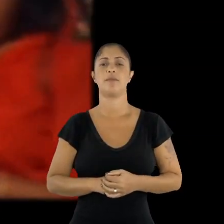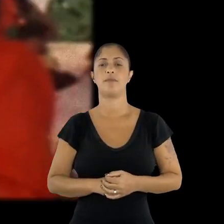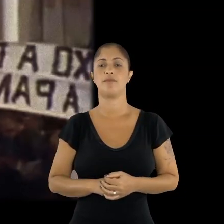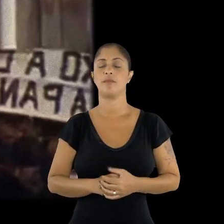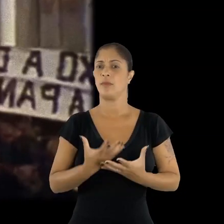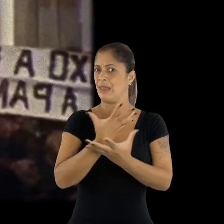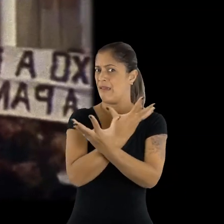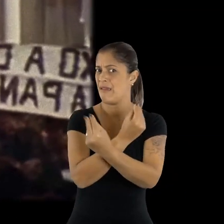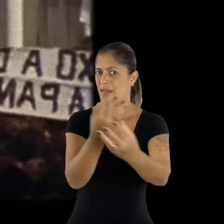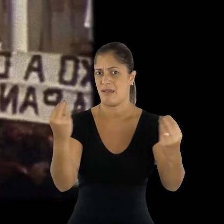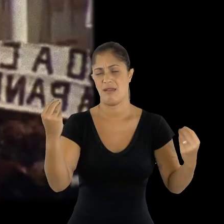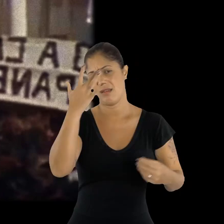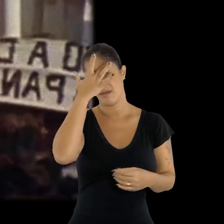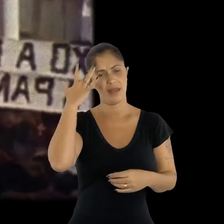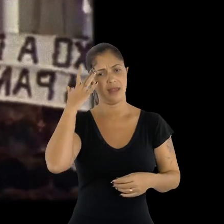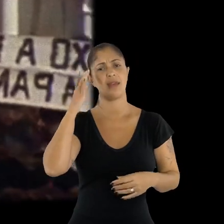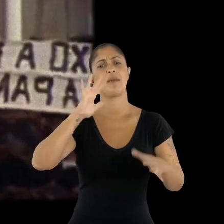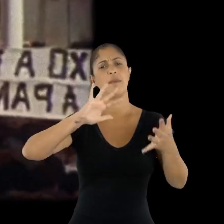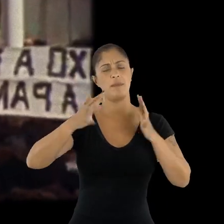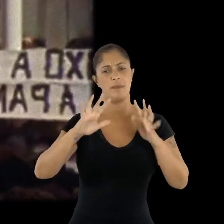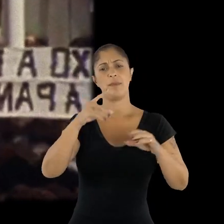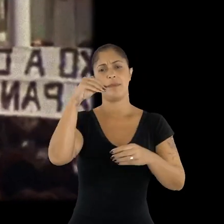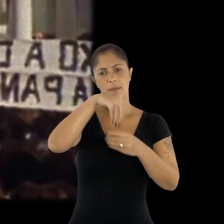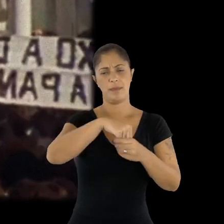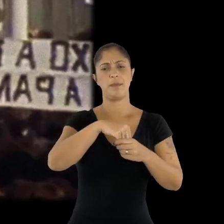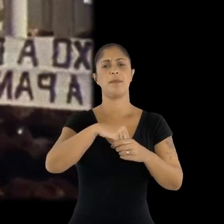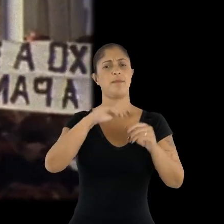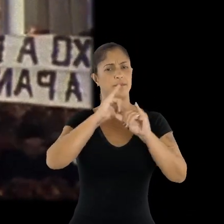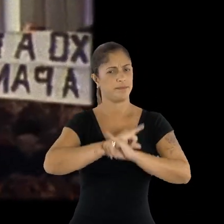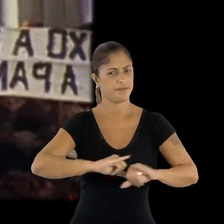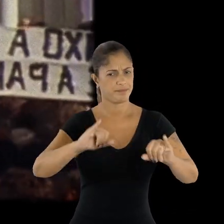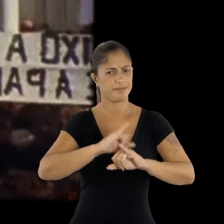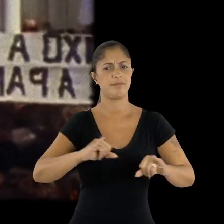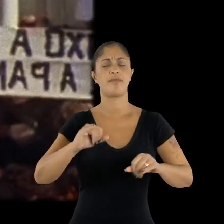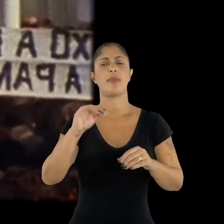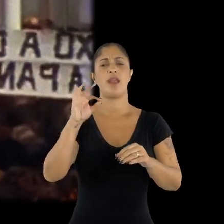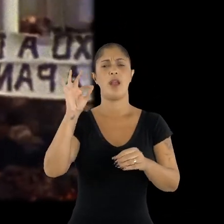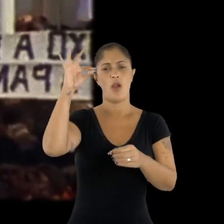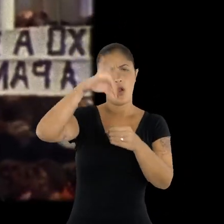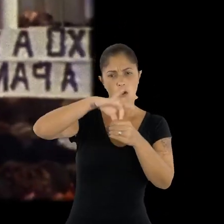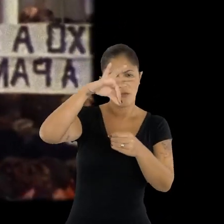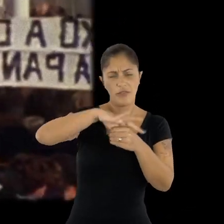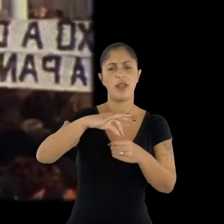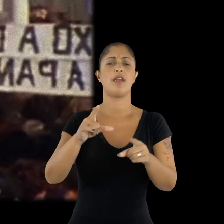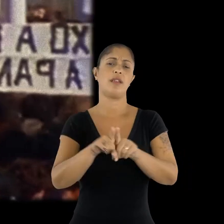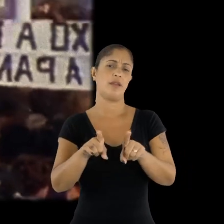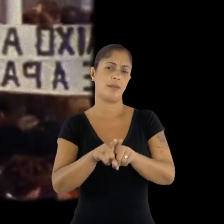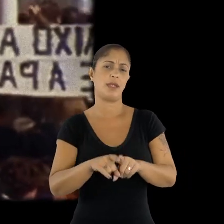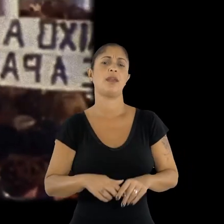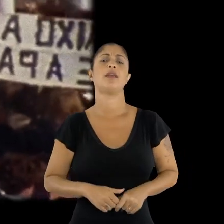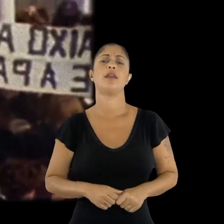a missa normal, agora muitas pessoas, mas com símbolos da classe trabalhadora, ofertório, com os trabalhadores com